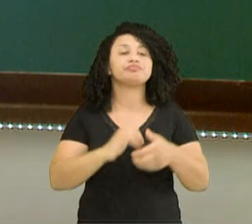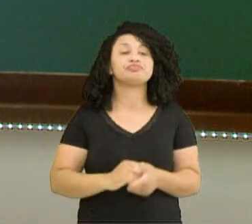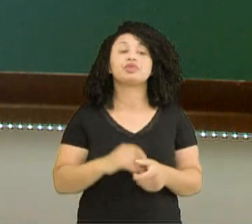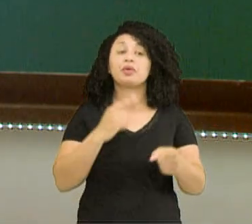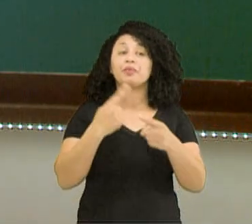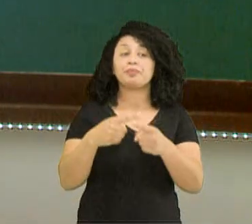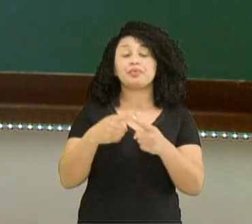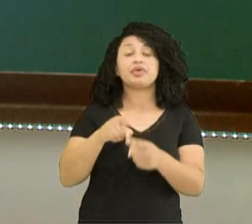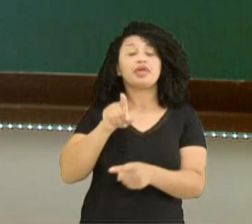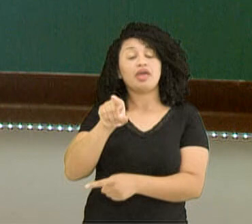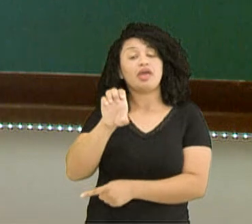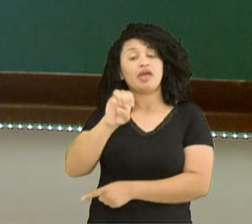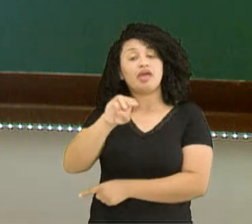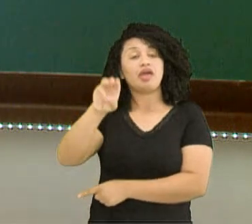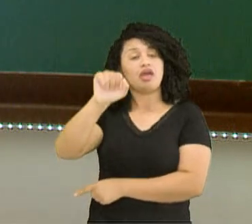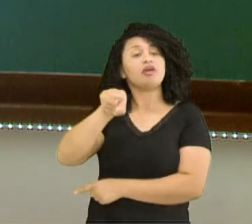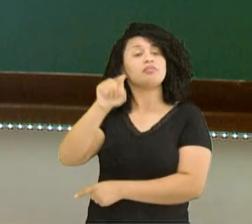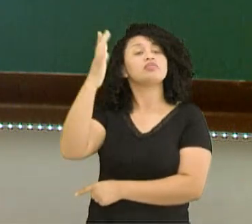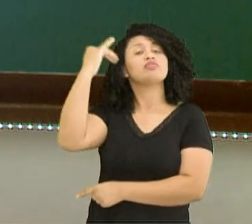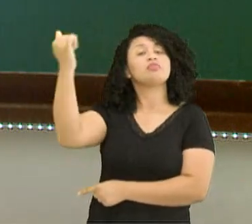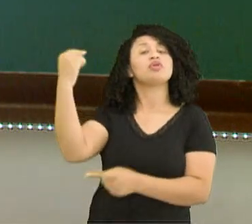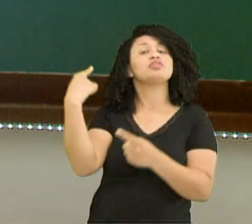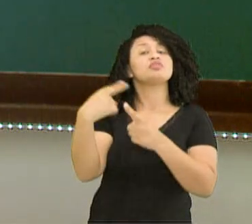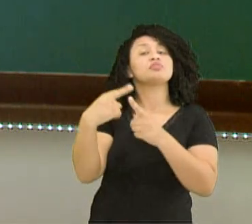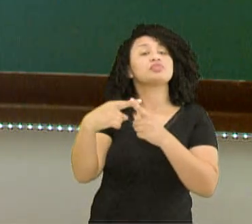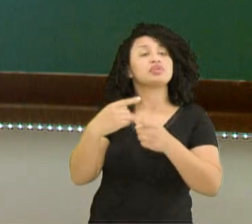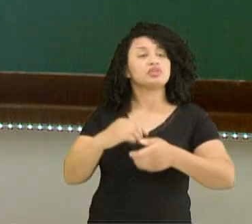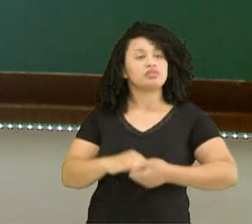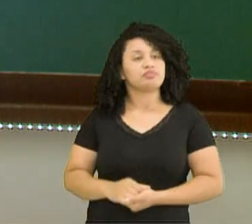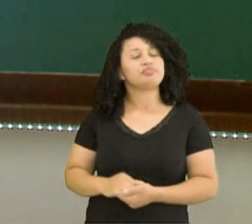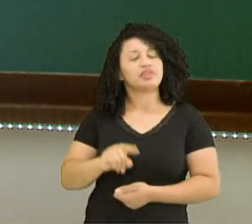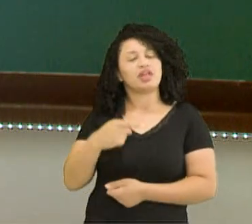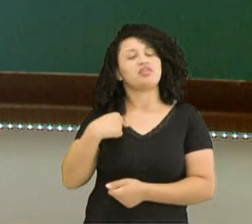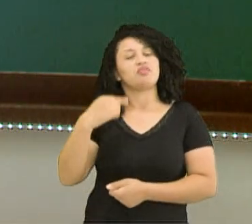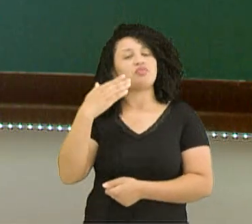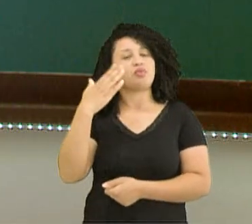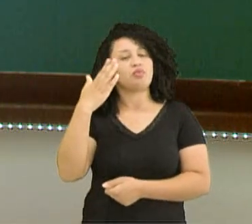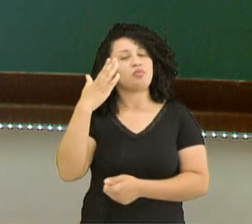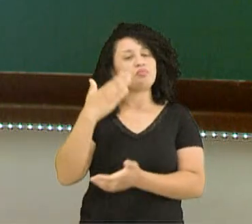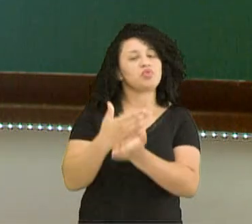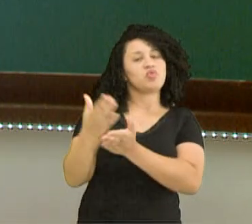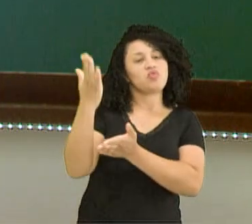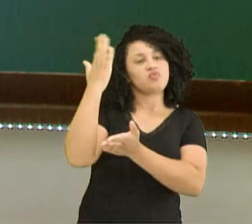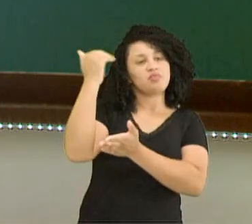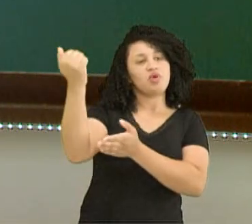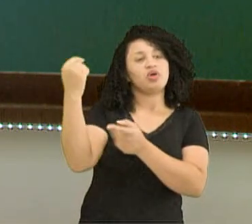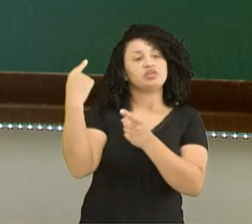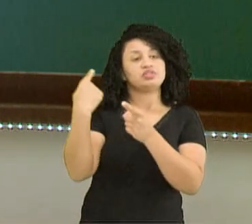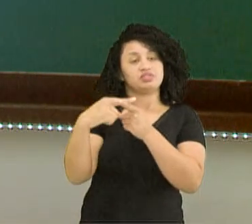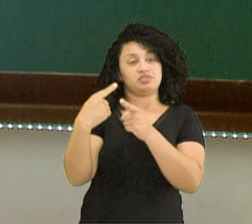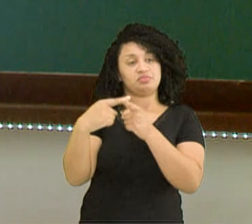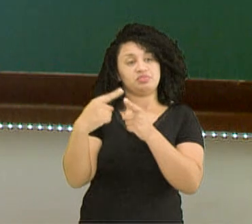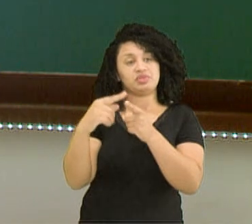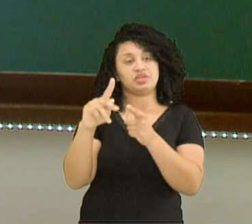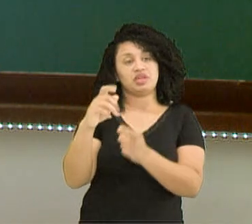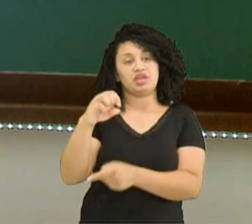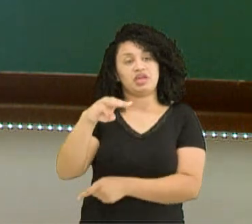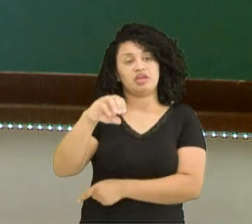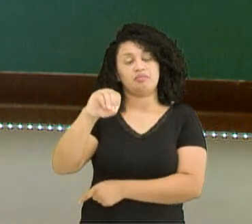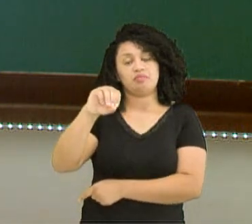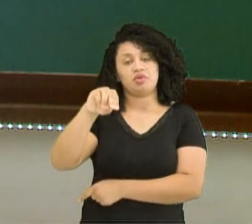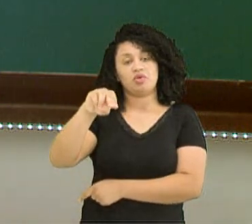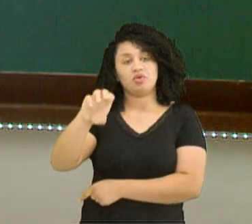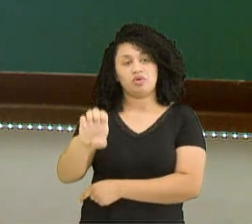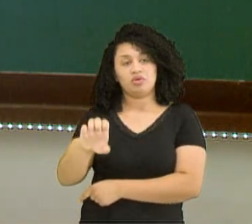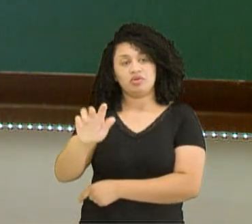Emma Watson é famosa? Por que ela é famosa? Ó, ela ficou muito conhecida because she is Hermione Granger in